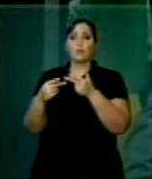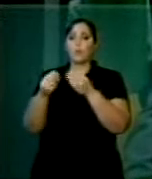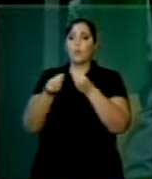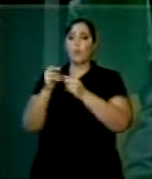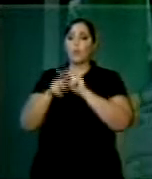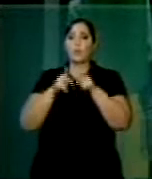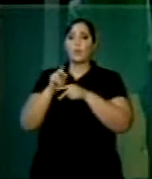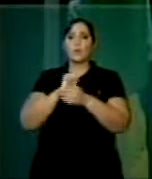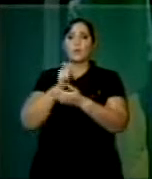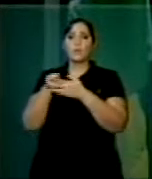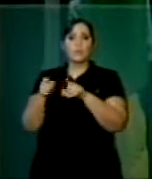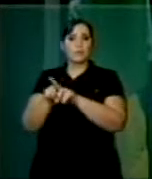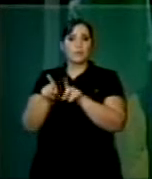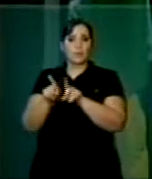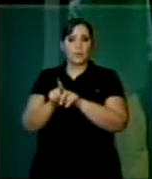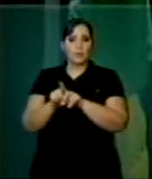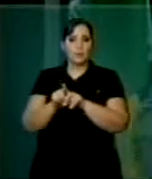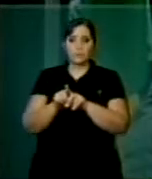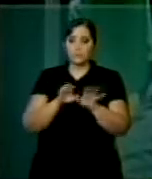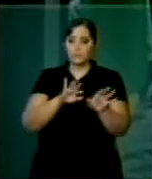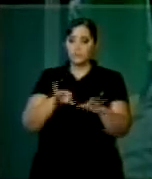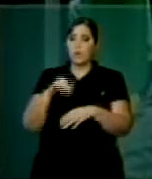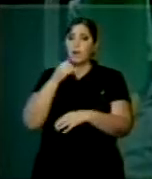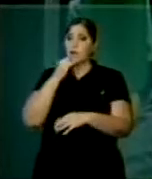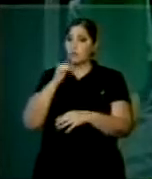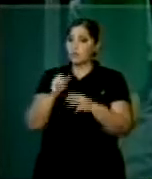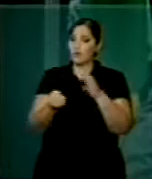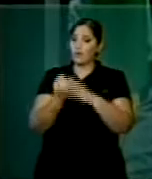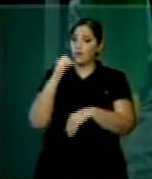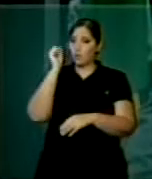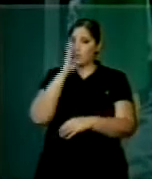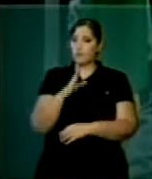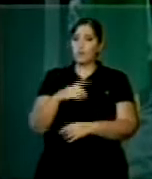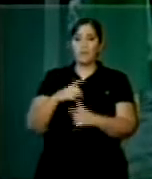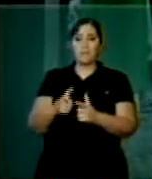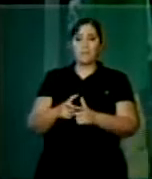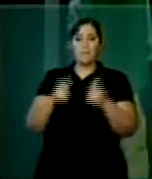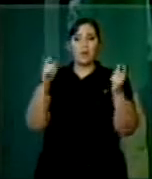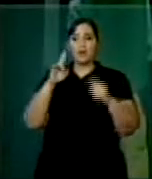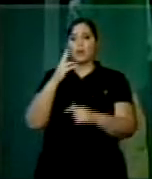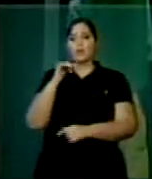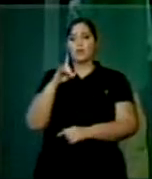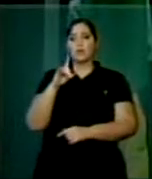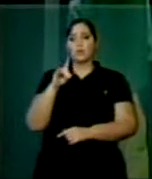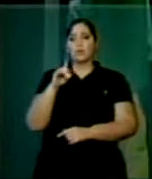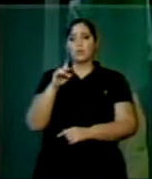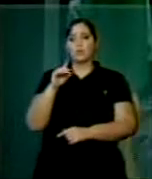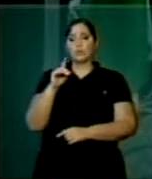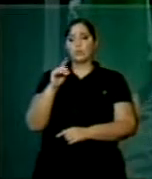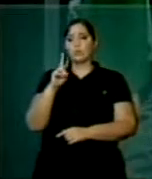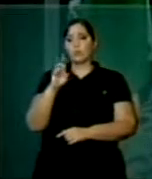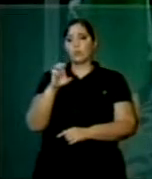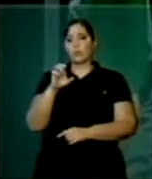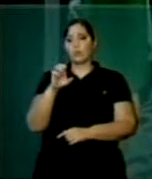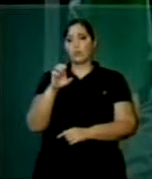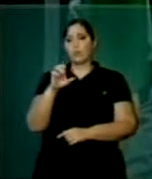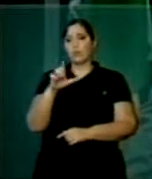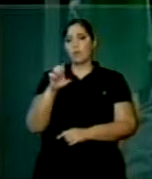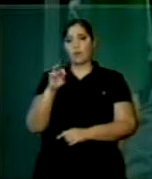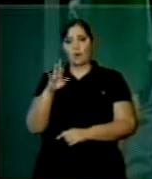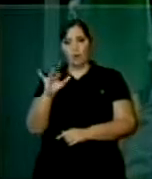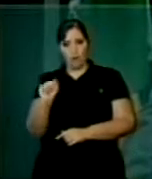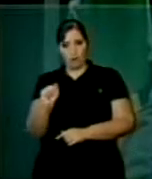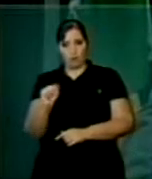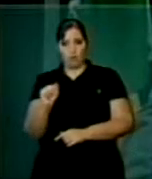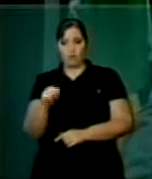país. A energia gerada no Brasil é majoritariamente hidrelétrica. Essa energia é gerada pelas águas dos rios. E é uma